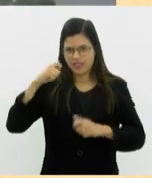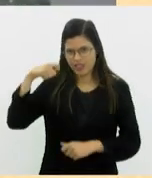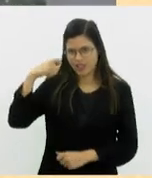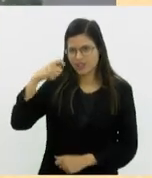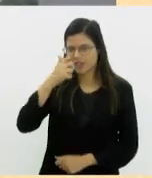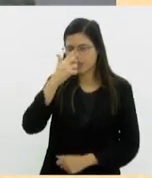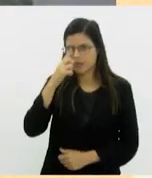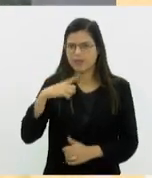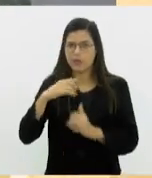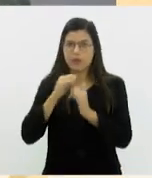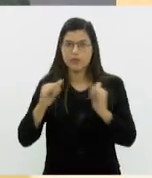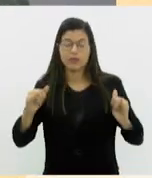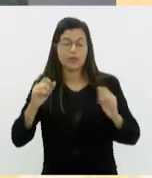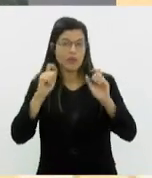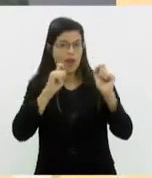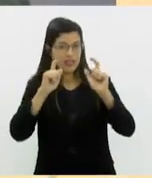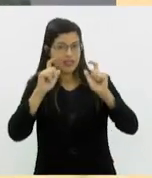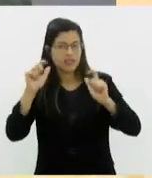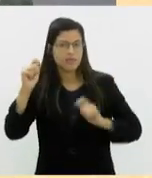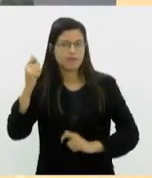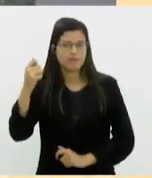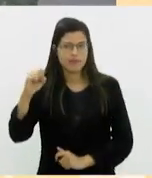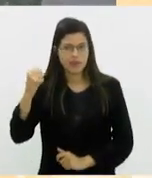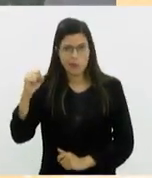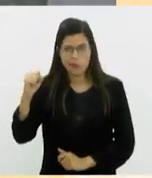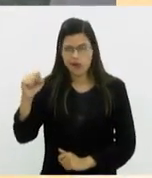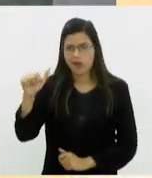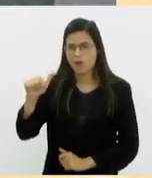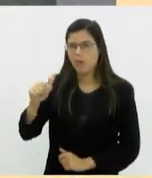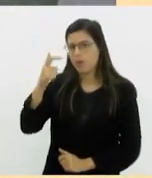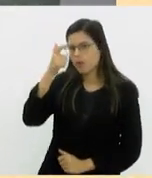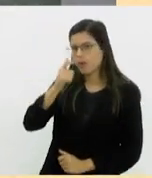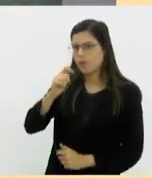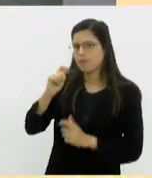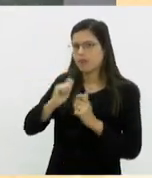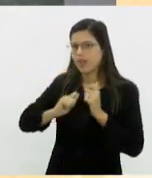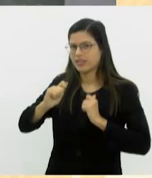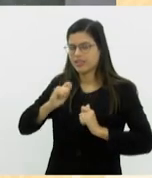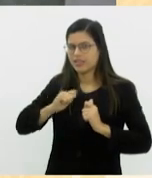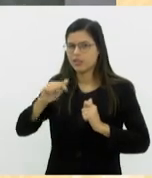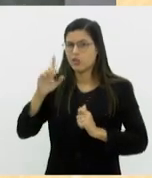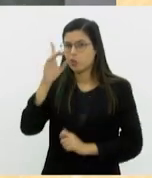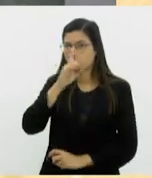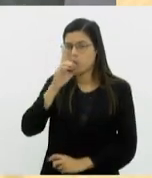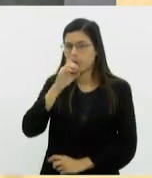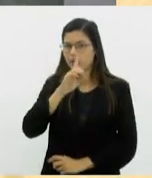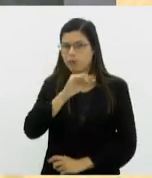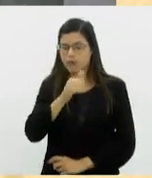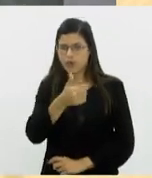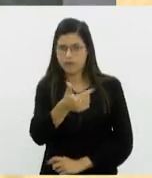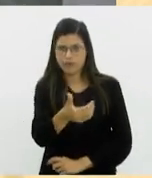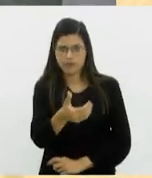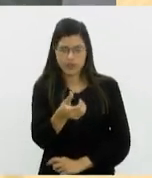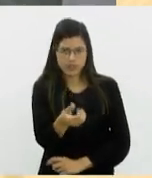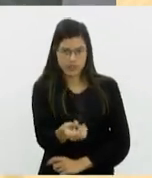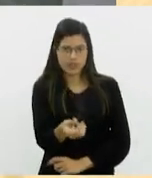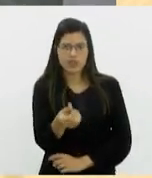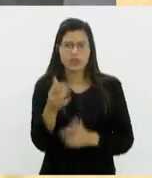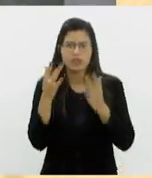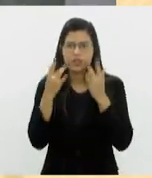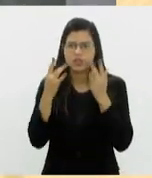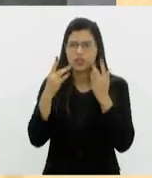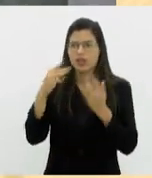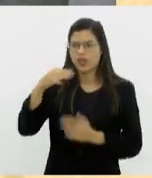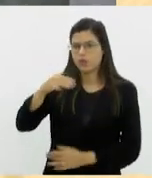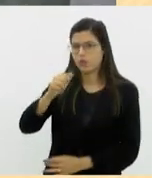Atenção Saquarema, eu sou a atriz Érica Colares e estarei aí no domingo, dia 26 de maio, no Teatro Mário